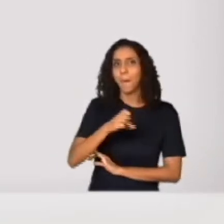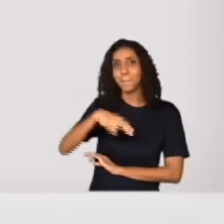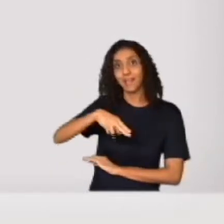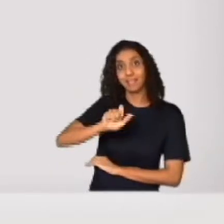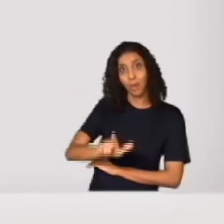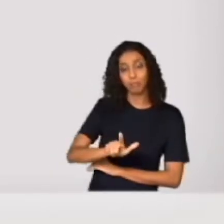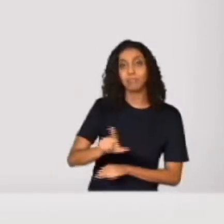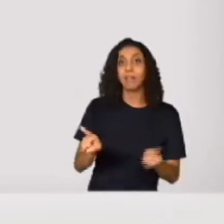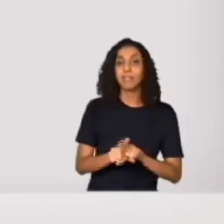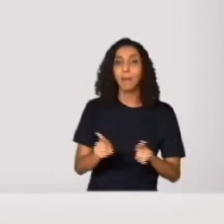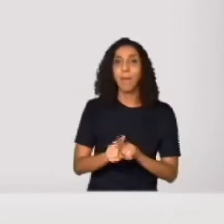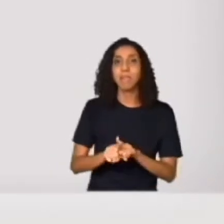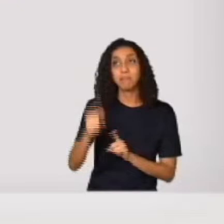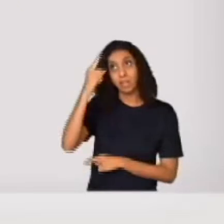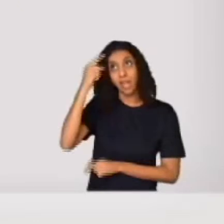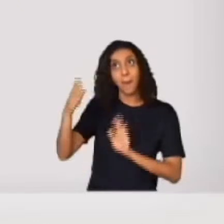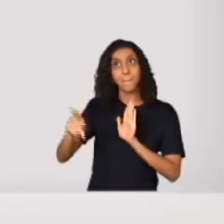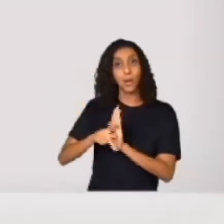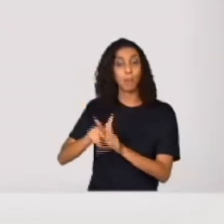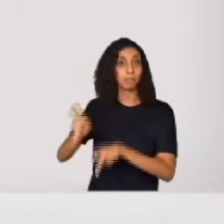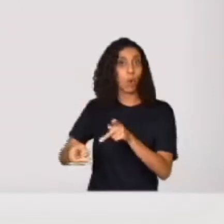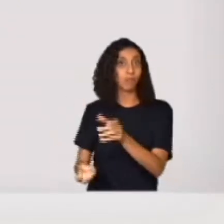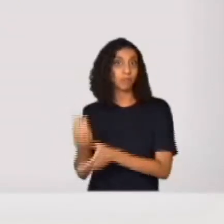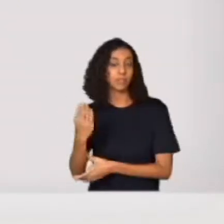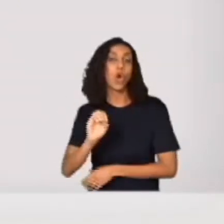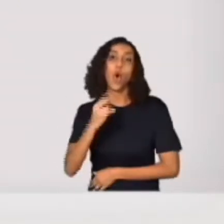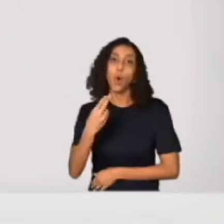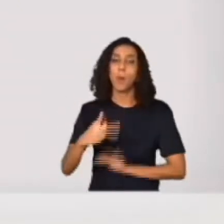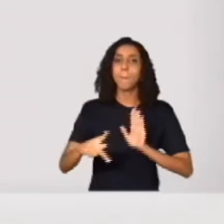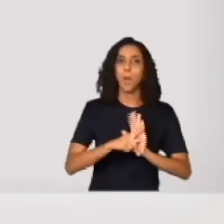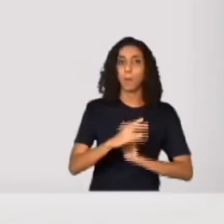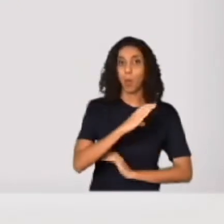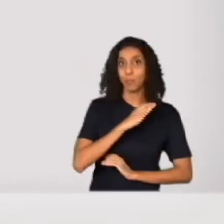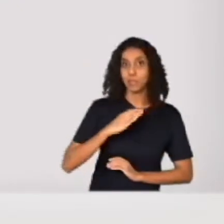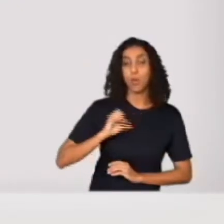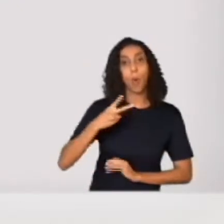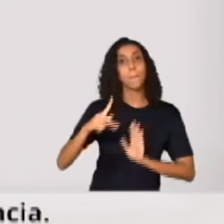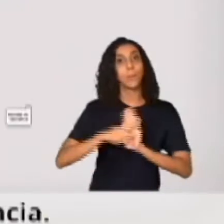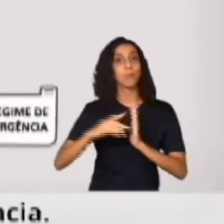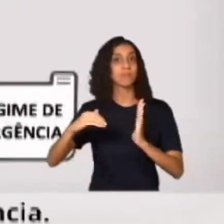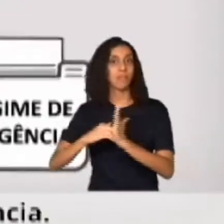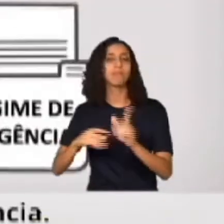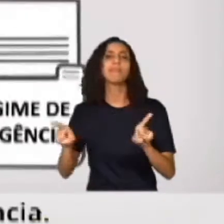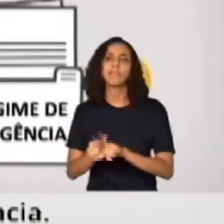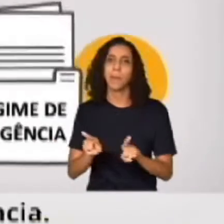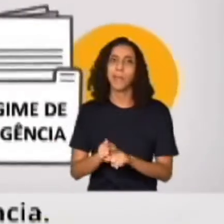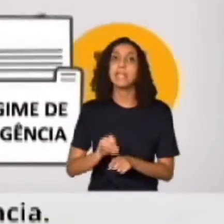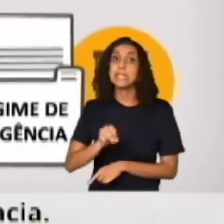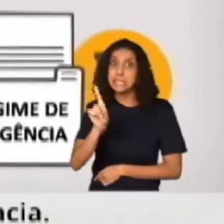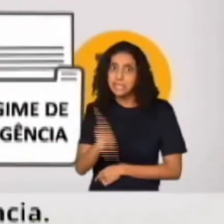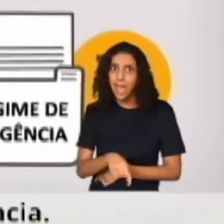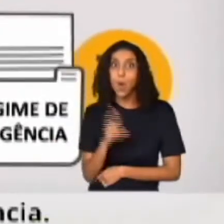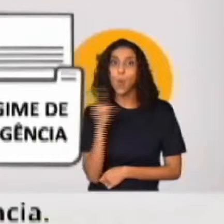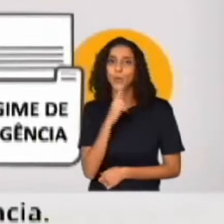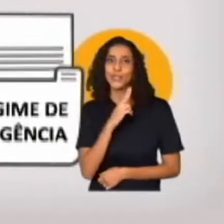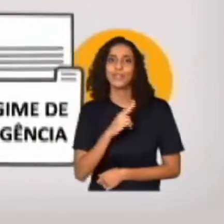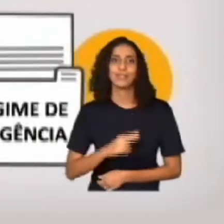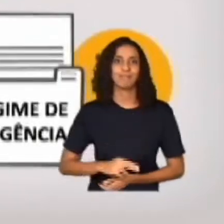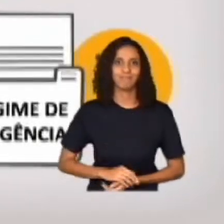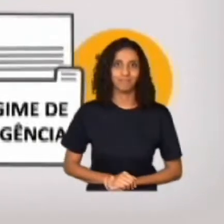por exemplo, de iniciativa popular, de autoria de uma comissão, de autoria do Senado e os que tramitam em regime de